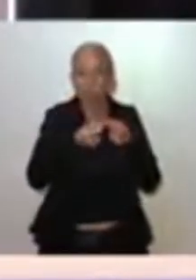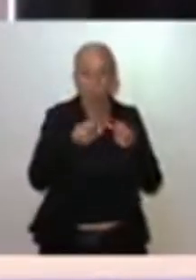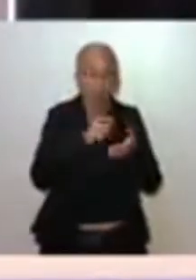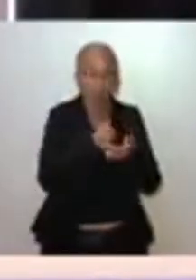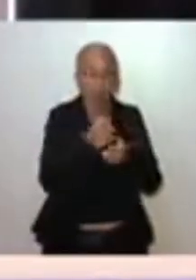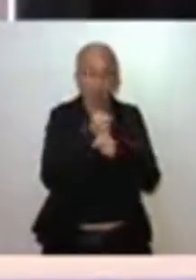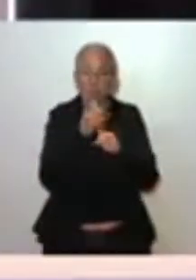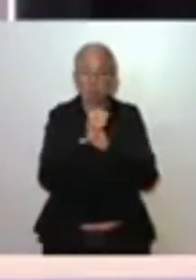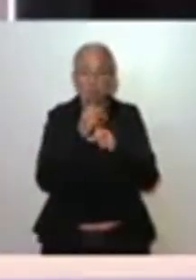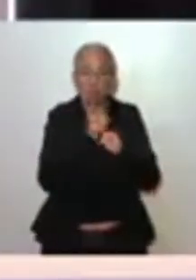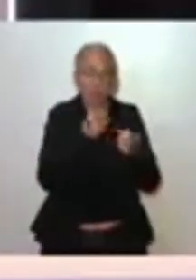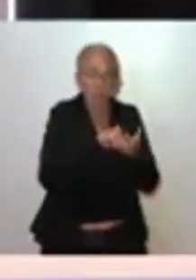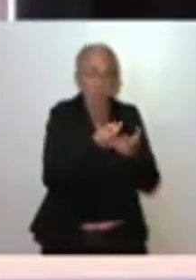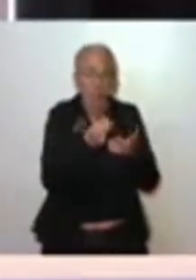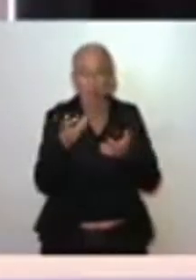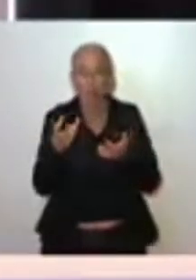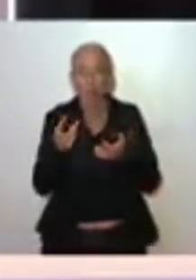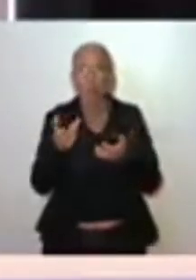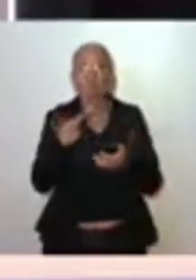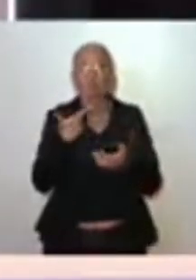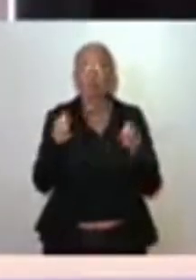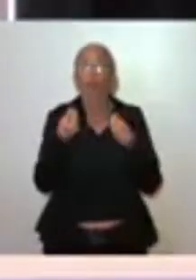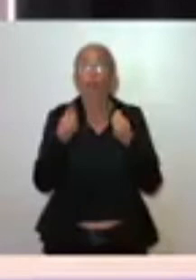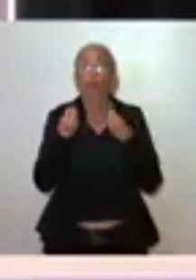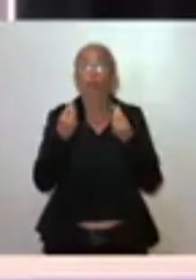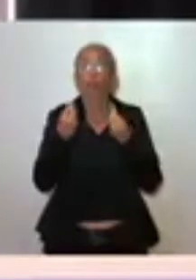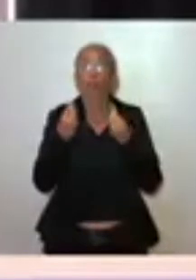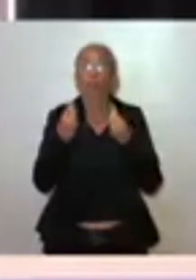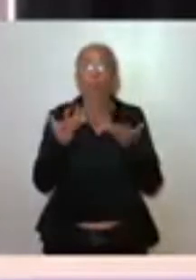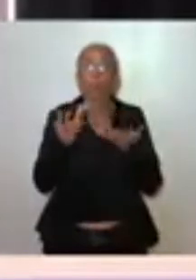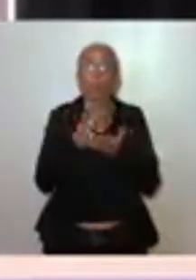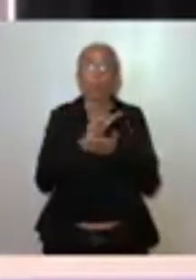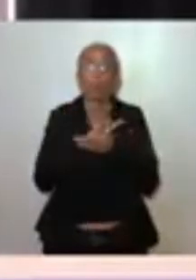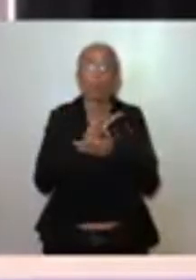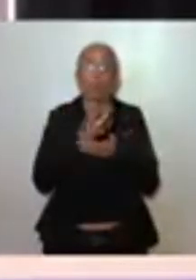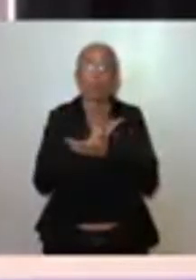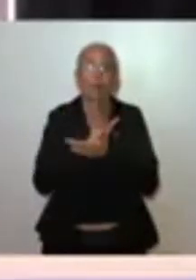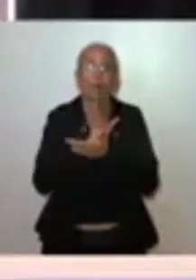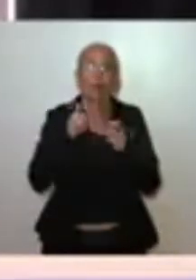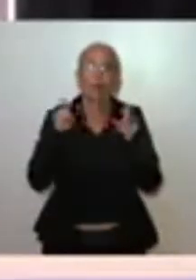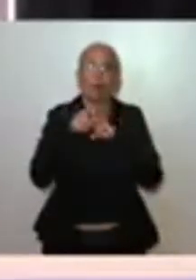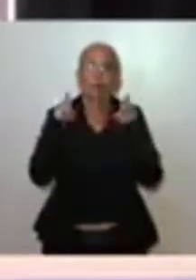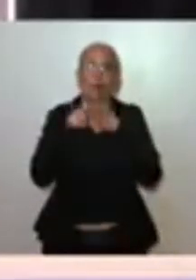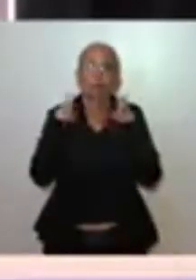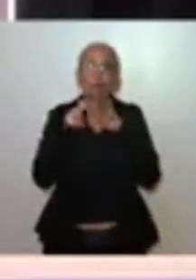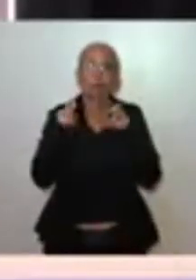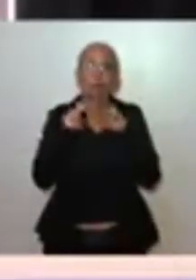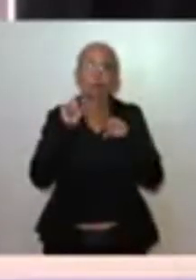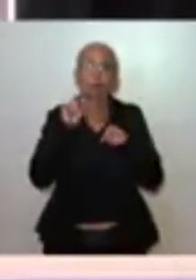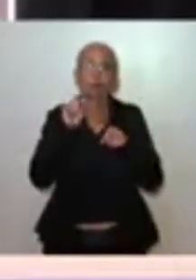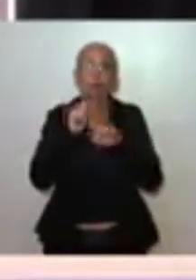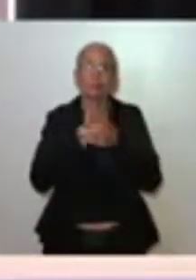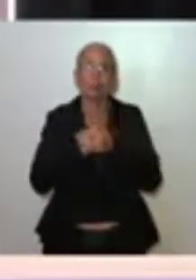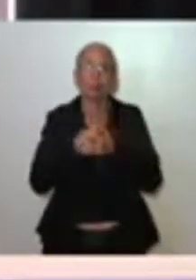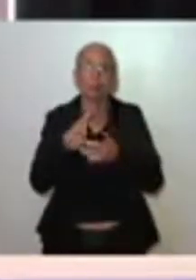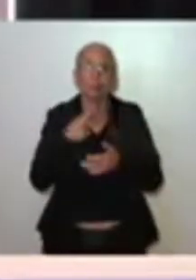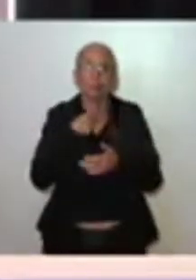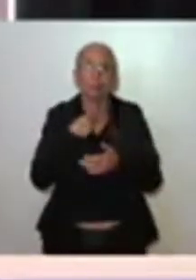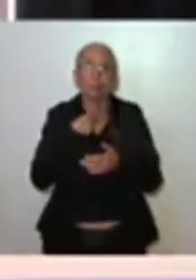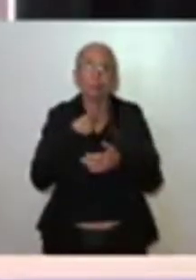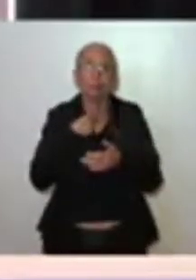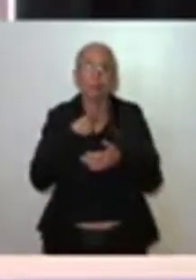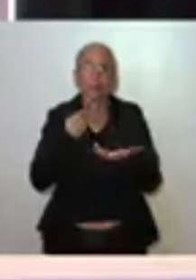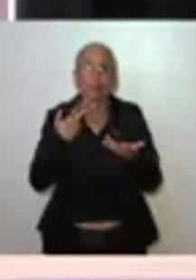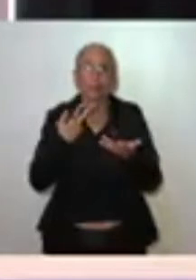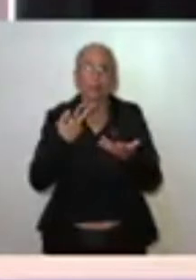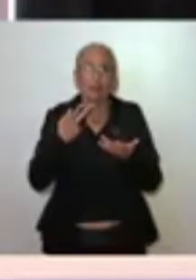fraudar as eleições atacando o sistema o sistema do TSE é passível de ataque como é